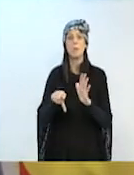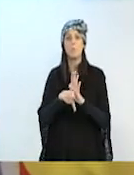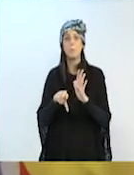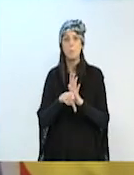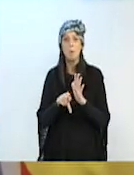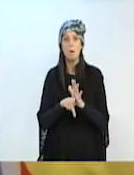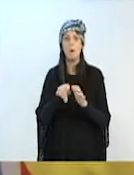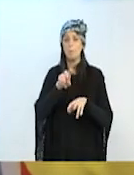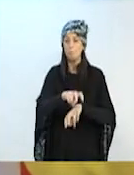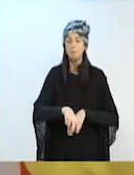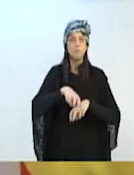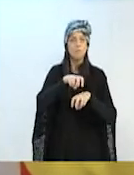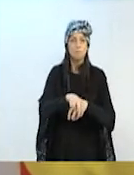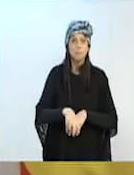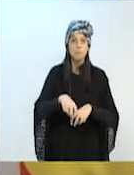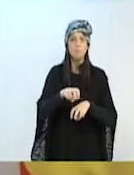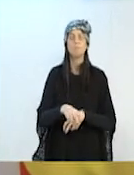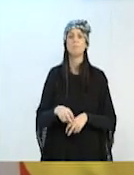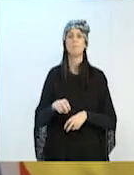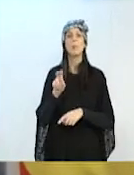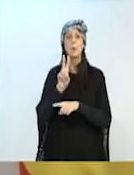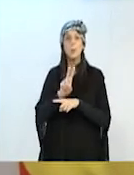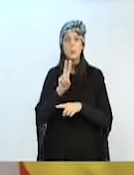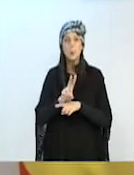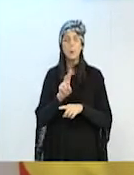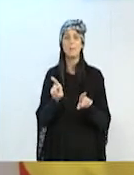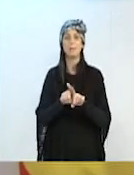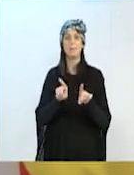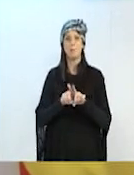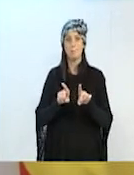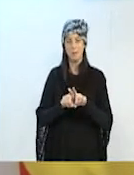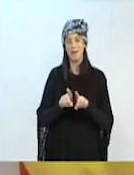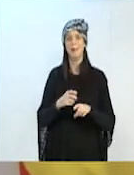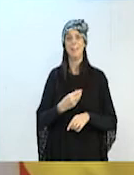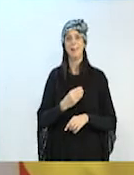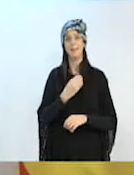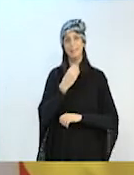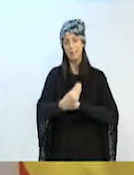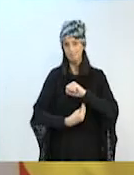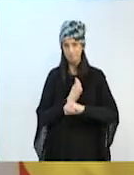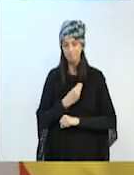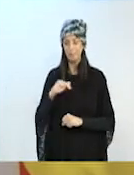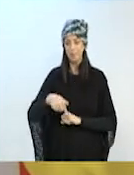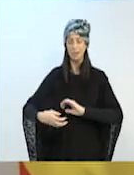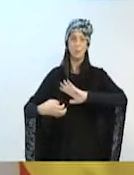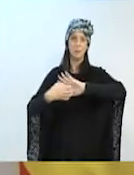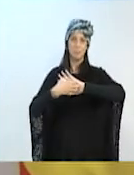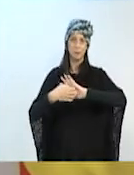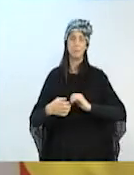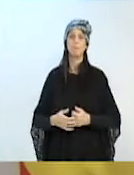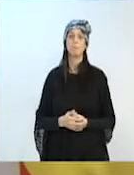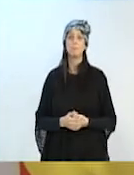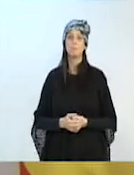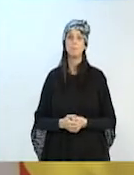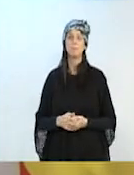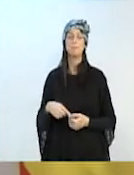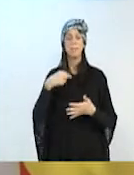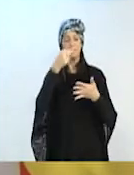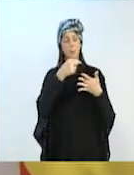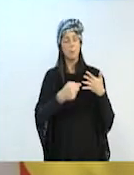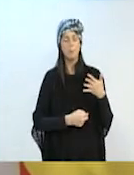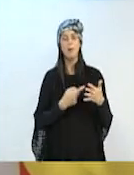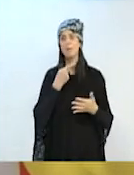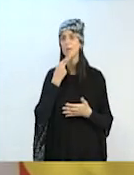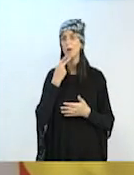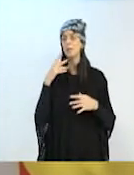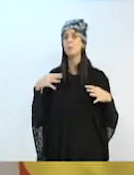produtores agroecológicos da rede Ecovida, aqui do Alto Vale do Itajaí. E estamos falando tudo isso